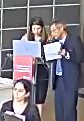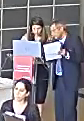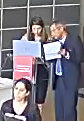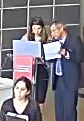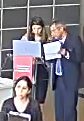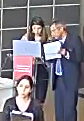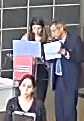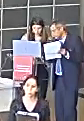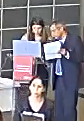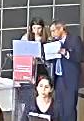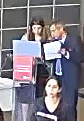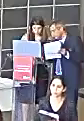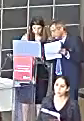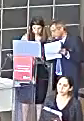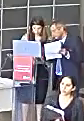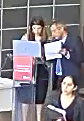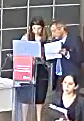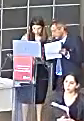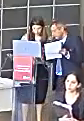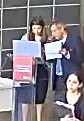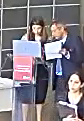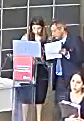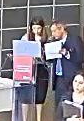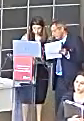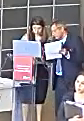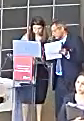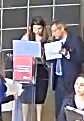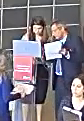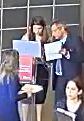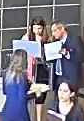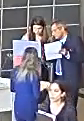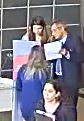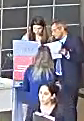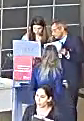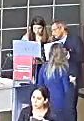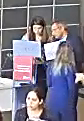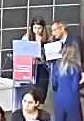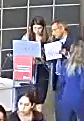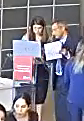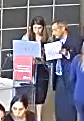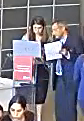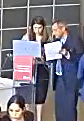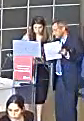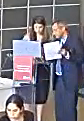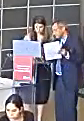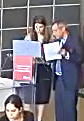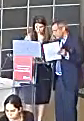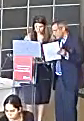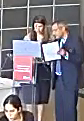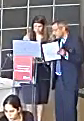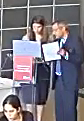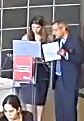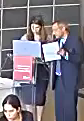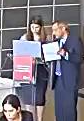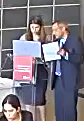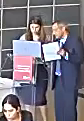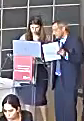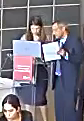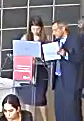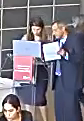terceiro Professor Cleiton também membro permanente dessa comissão que defende os direitos da pessoa